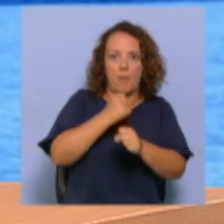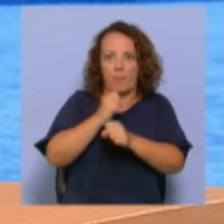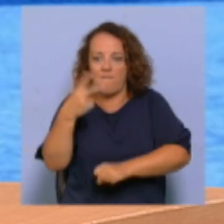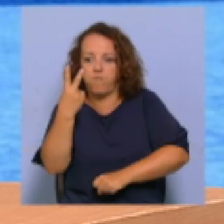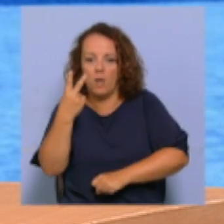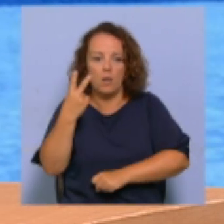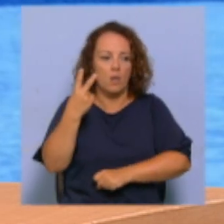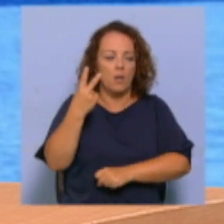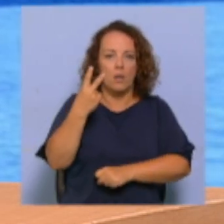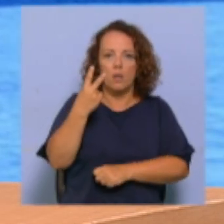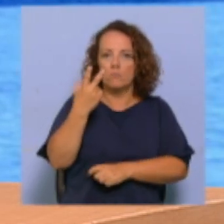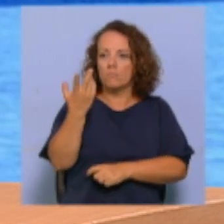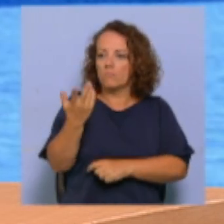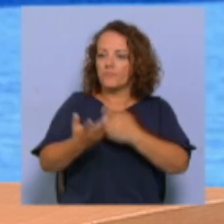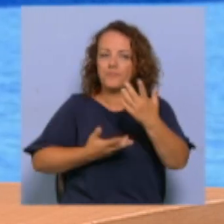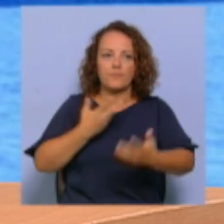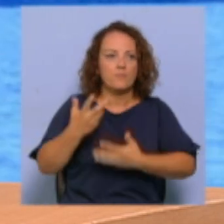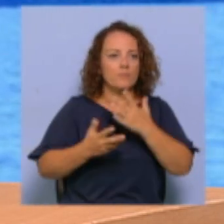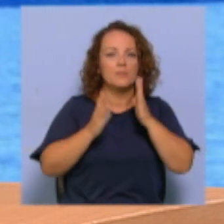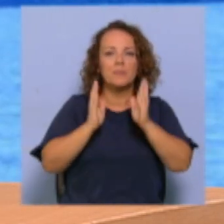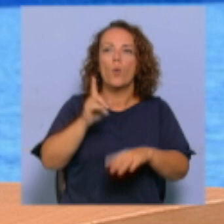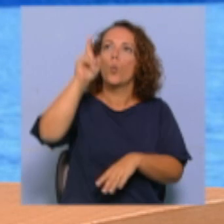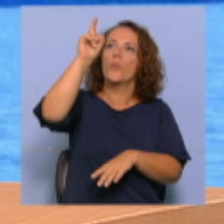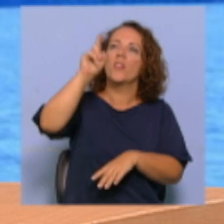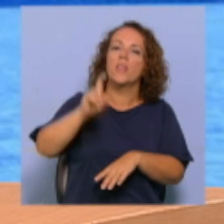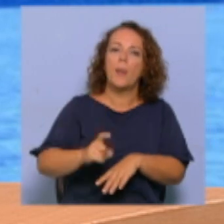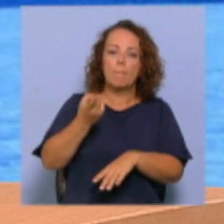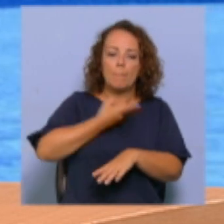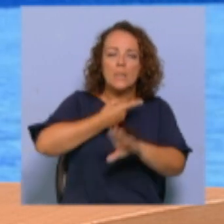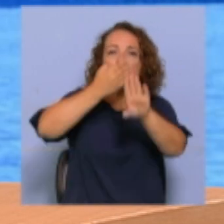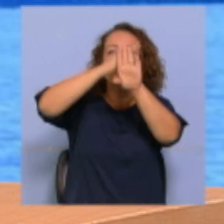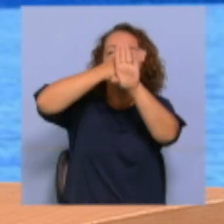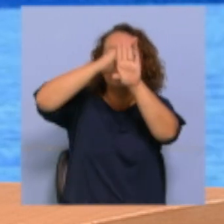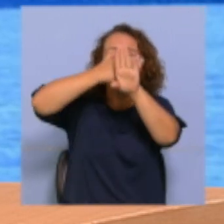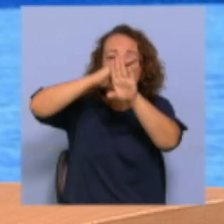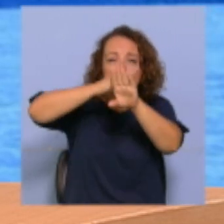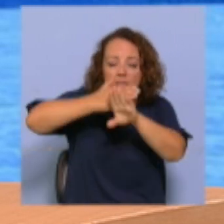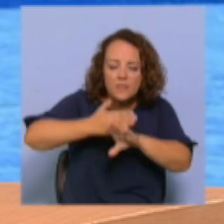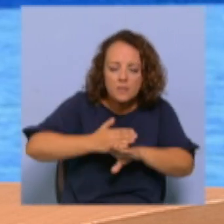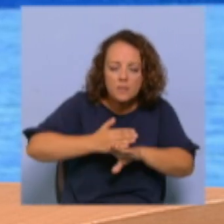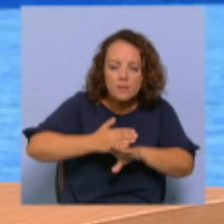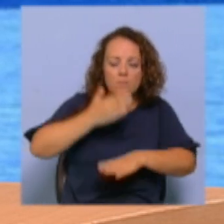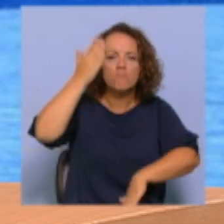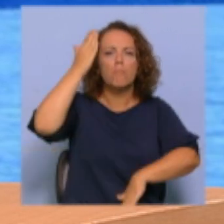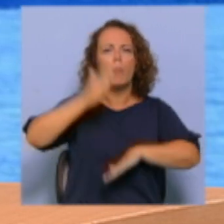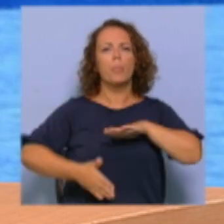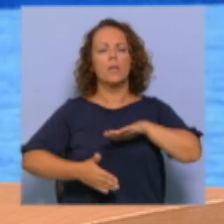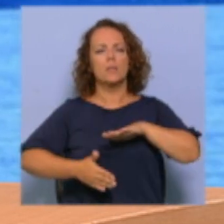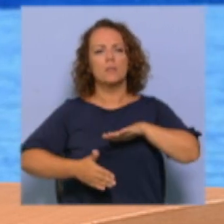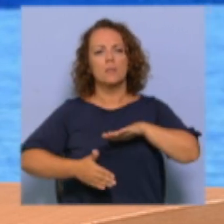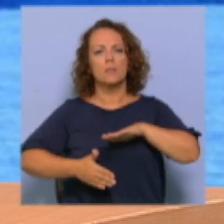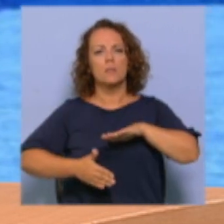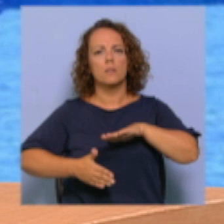empregos, tínhamos que dividir o dia em muitas partes. E de repente, e